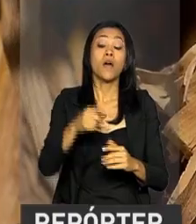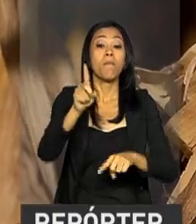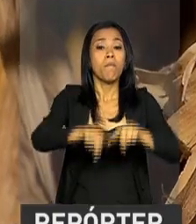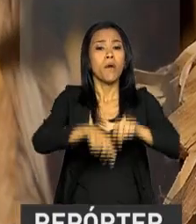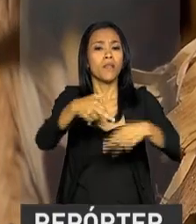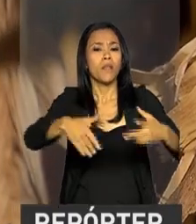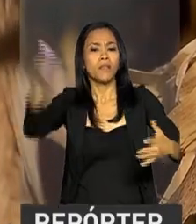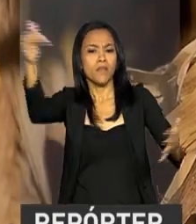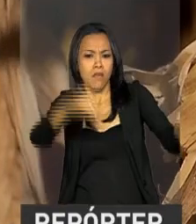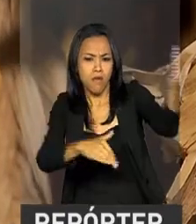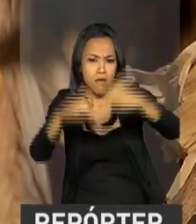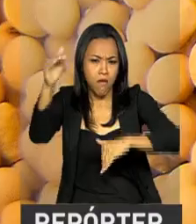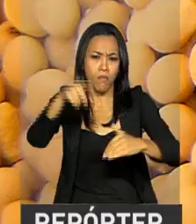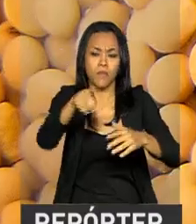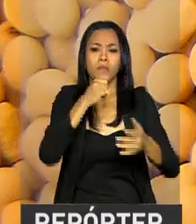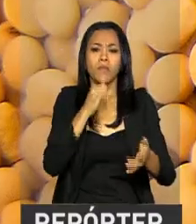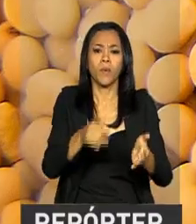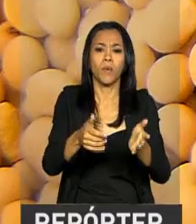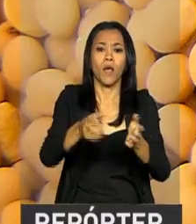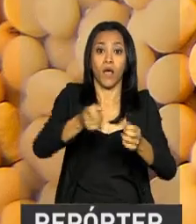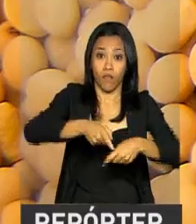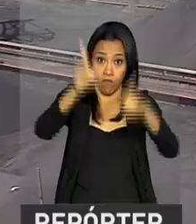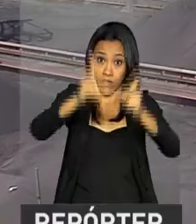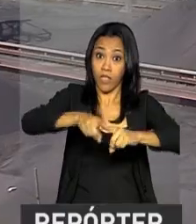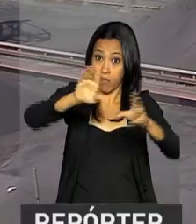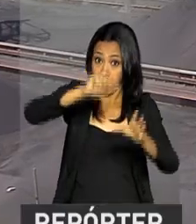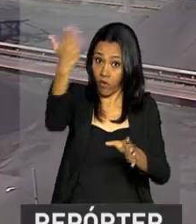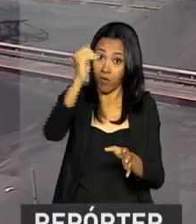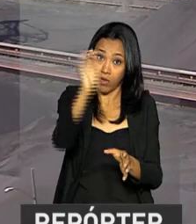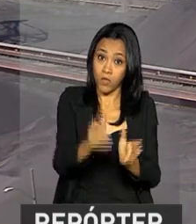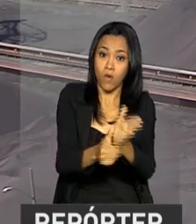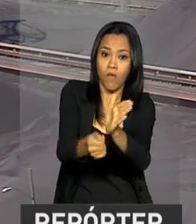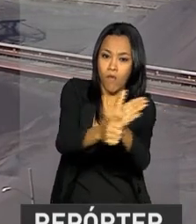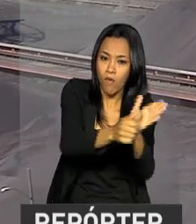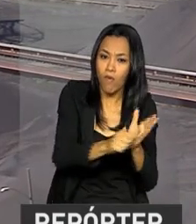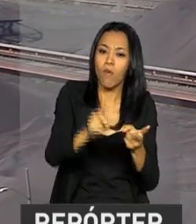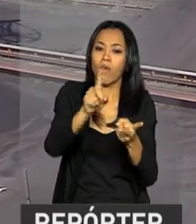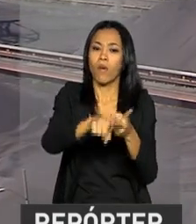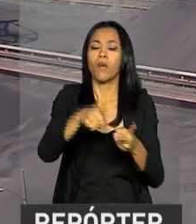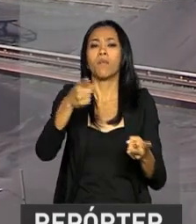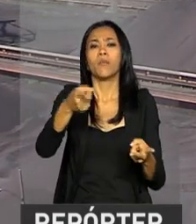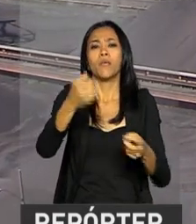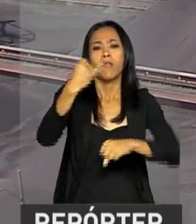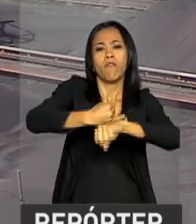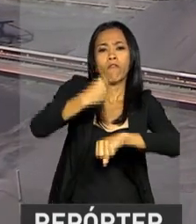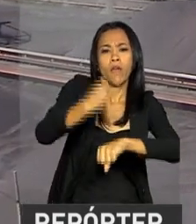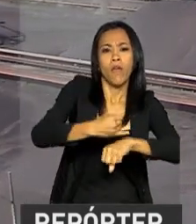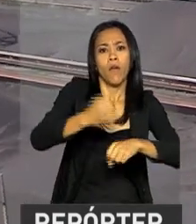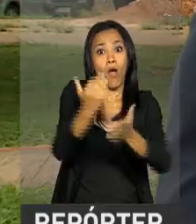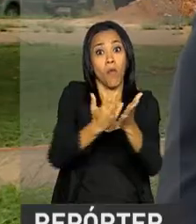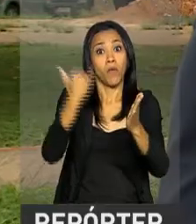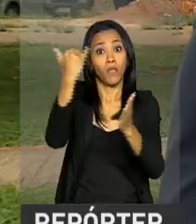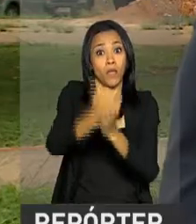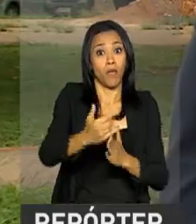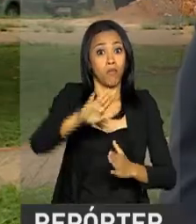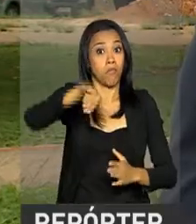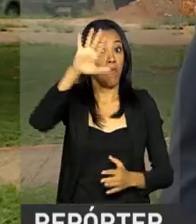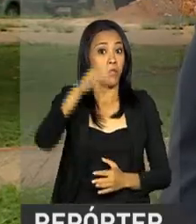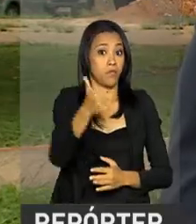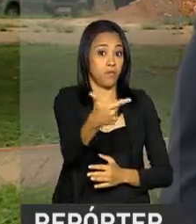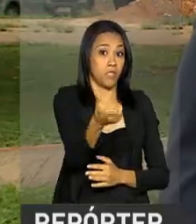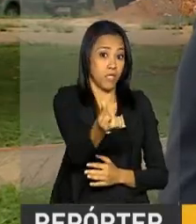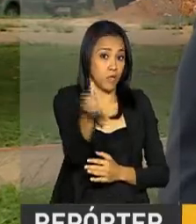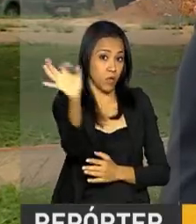dos produtos básicos como milho, soja, carnes e minério de ferro aumentaram mais de 26%. Ao todo,